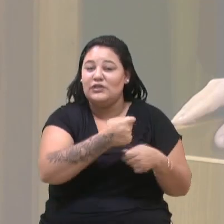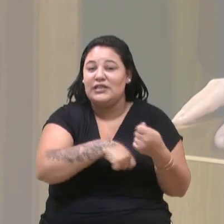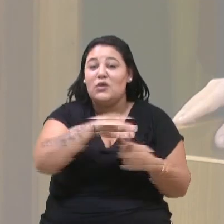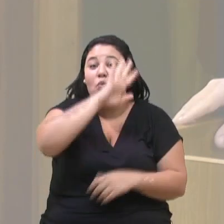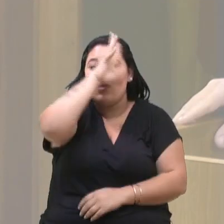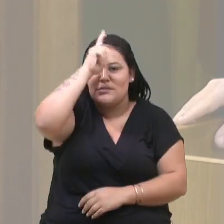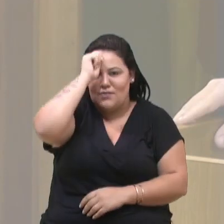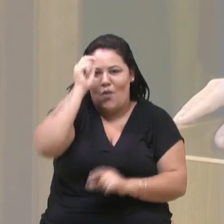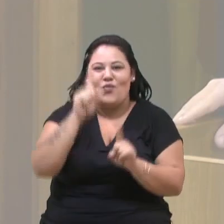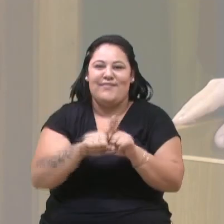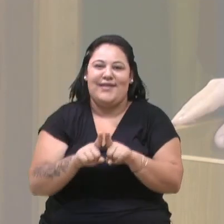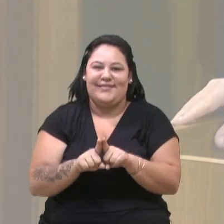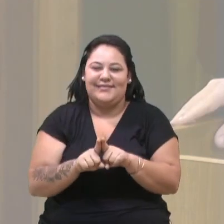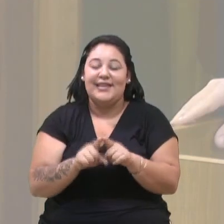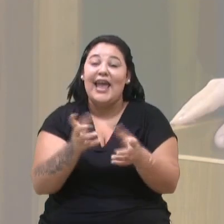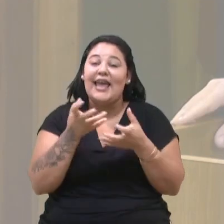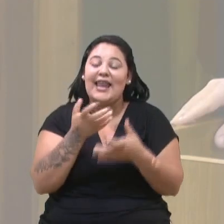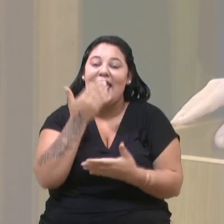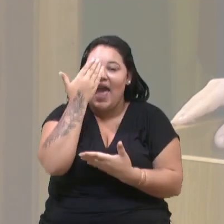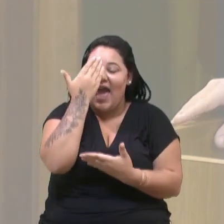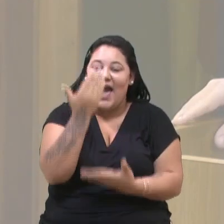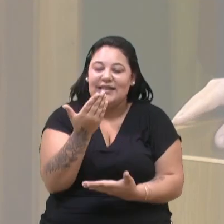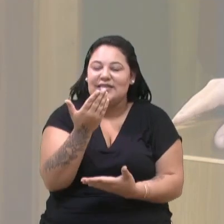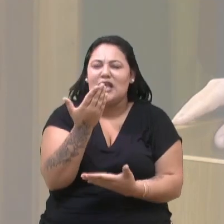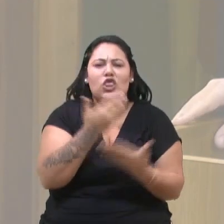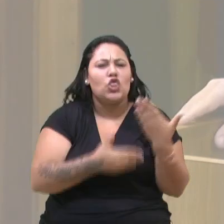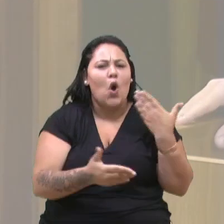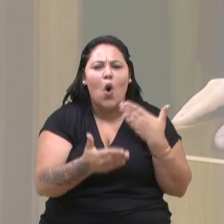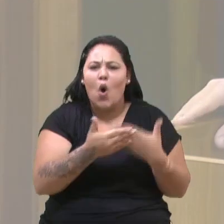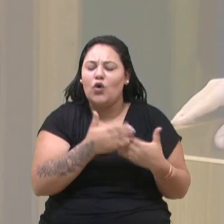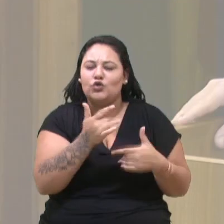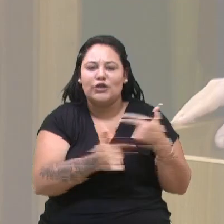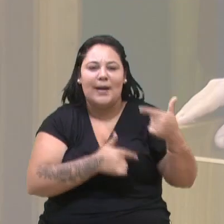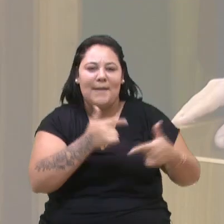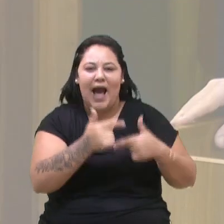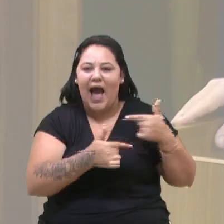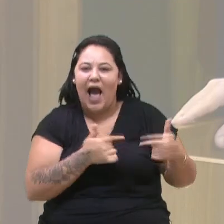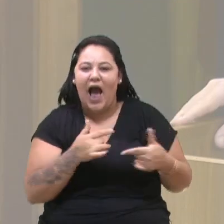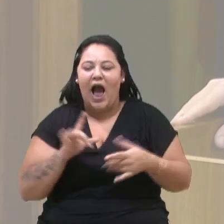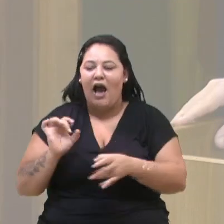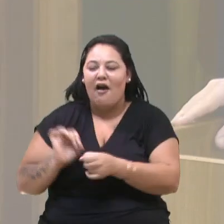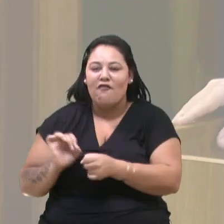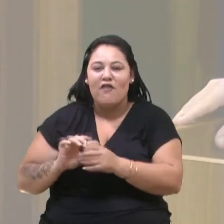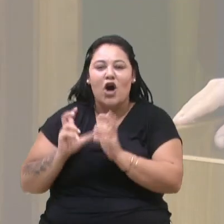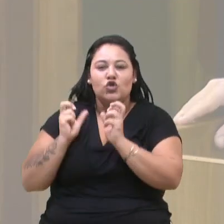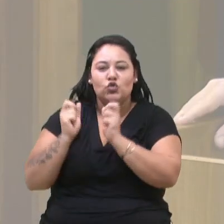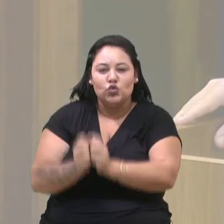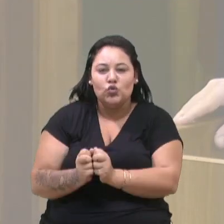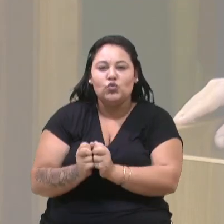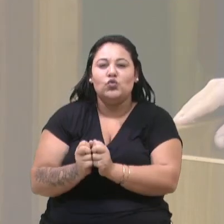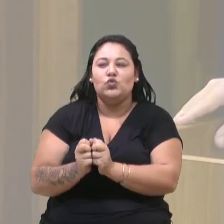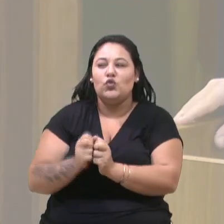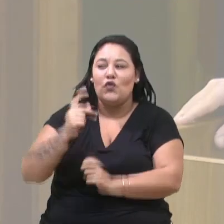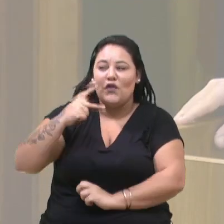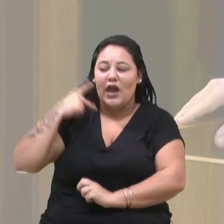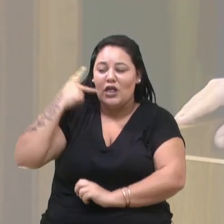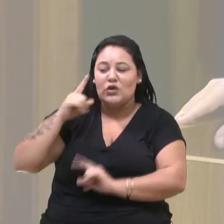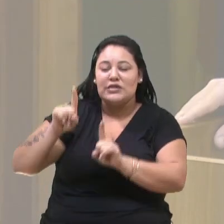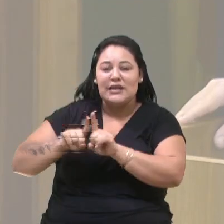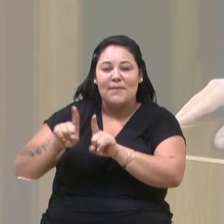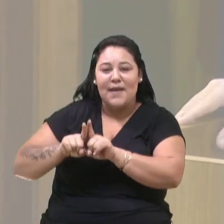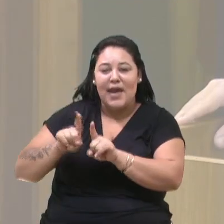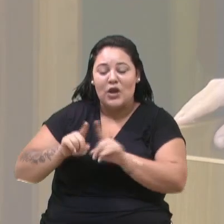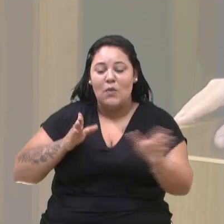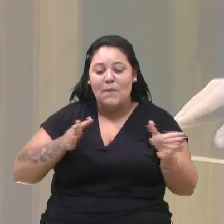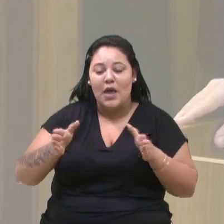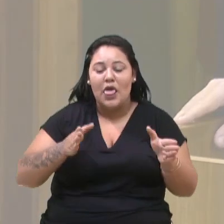também, e agradecer todo o trabalho, né, que foi feito junto com os vereadores ao longo de